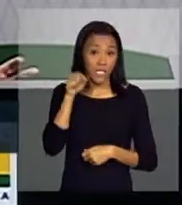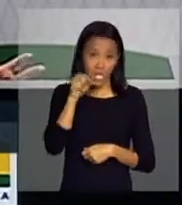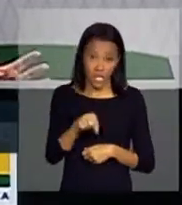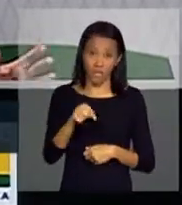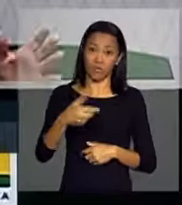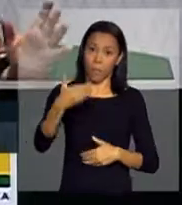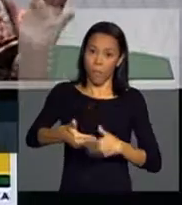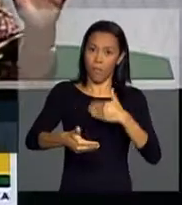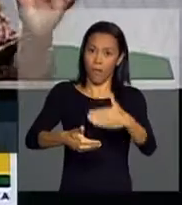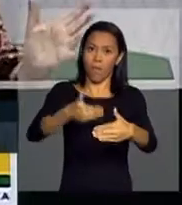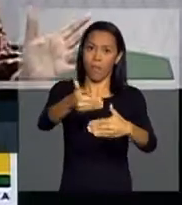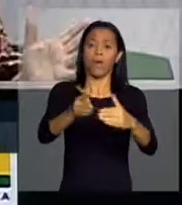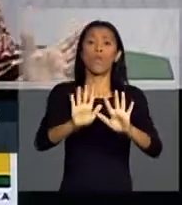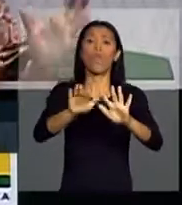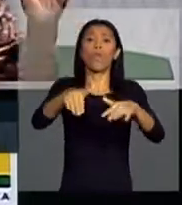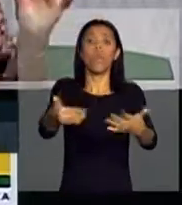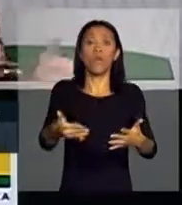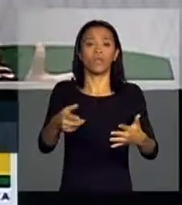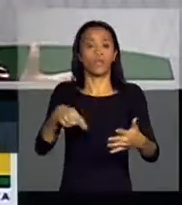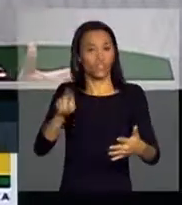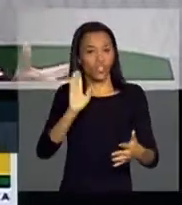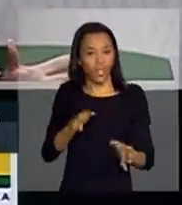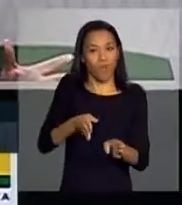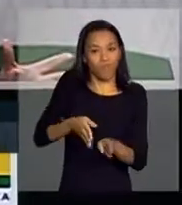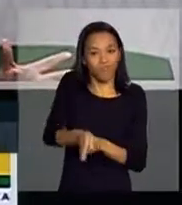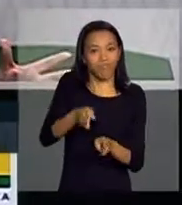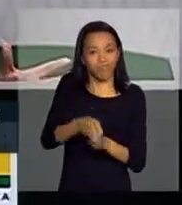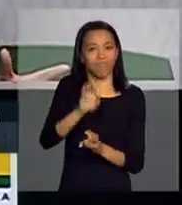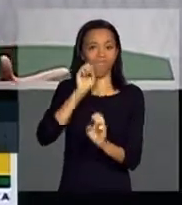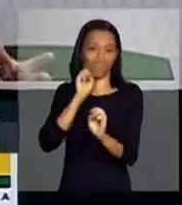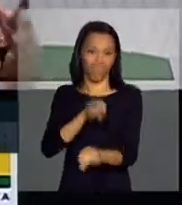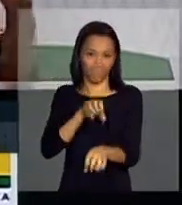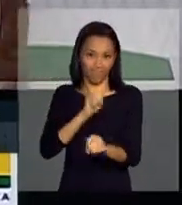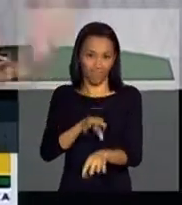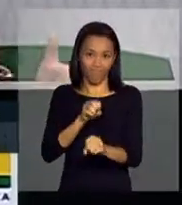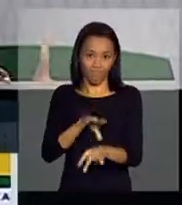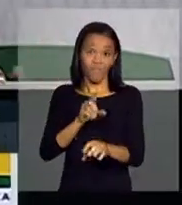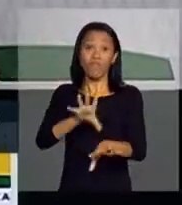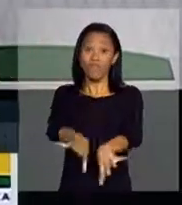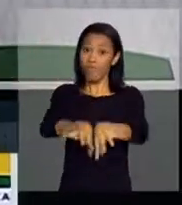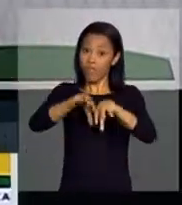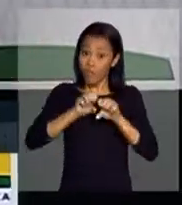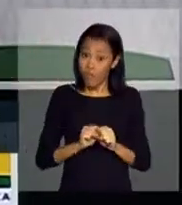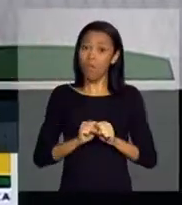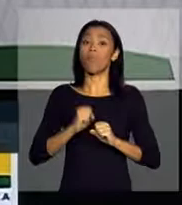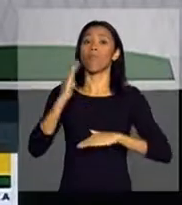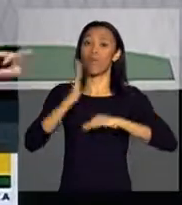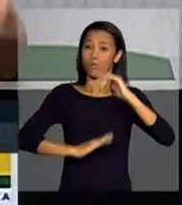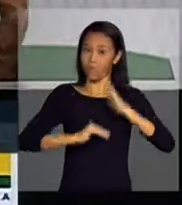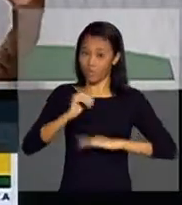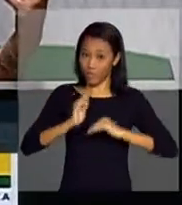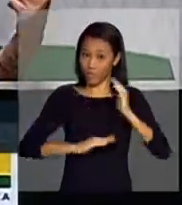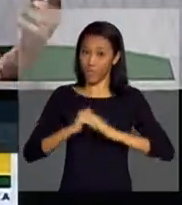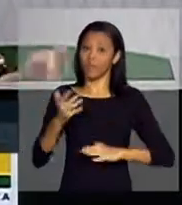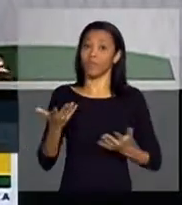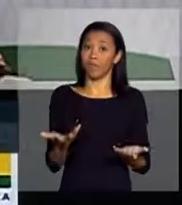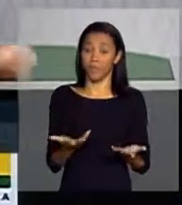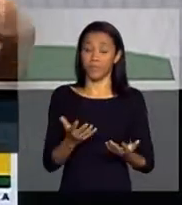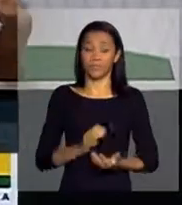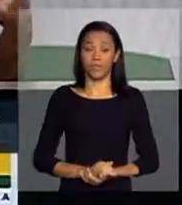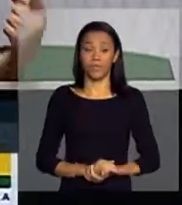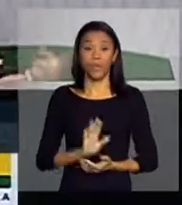Quando forem educados Quando forem formados profissionalmente melhor dizendo